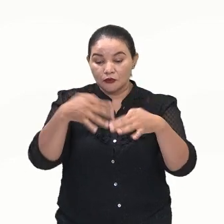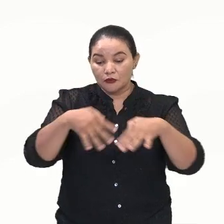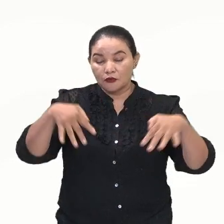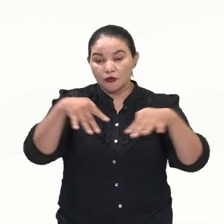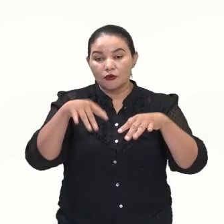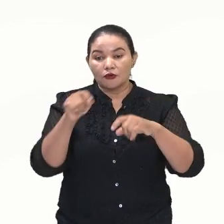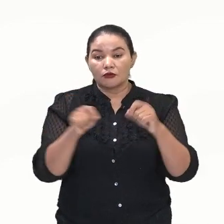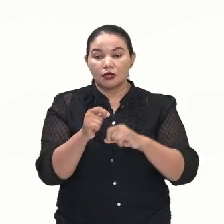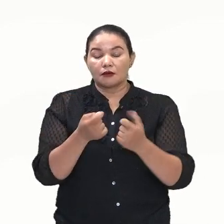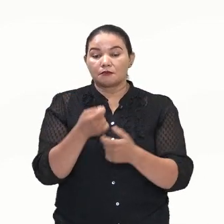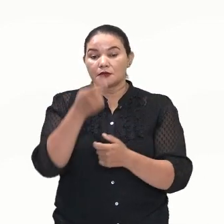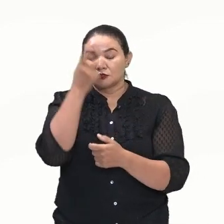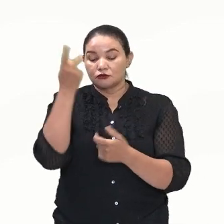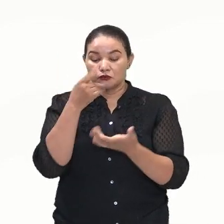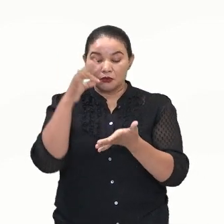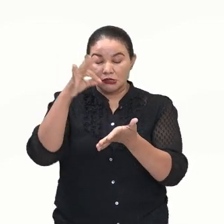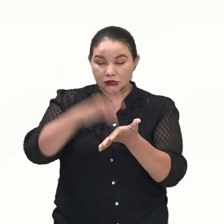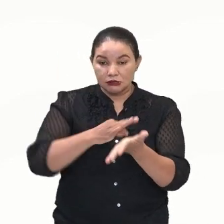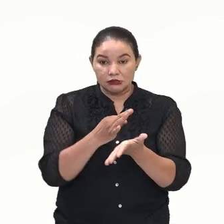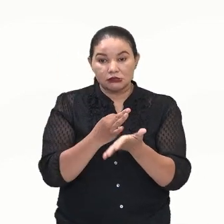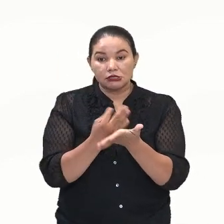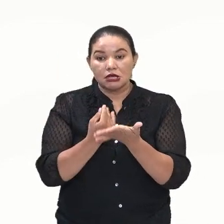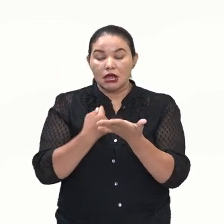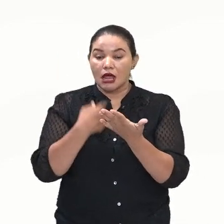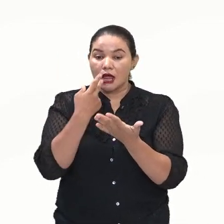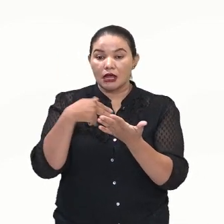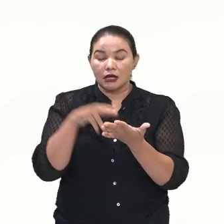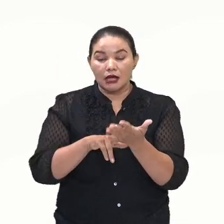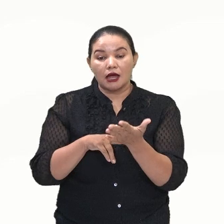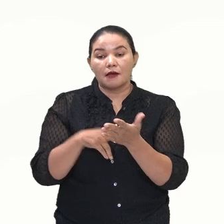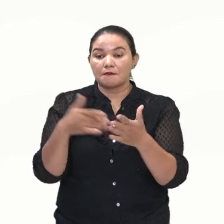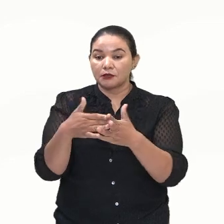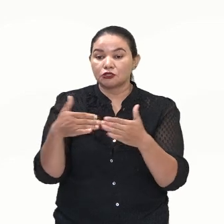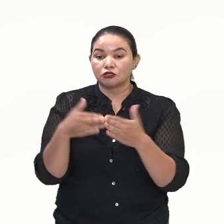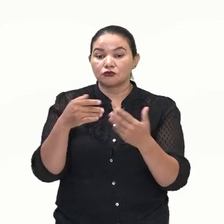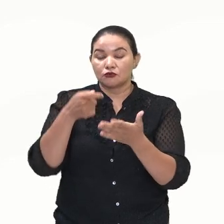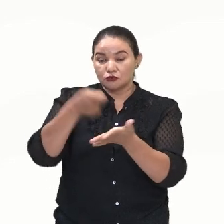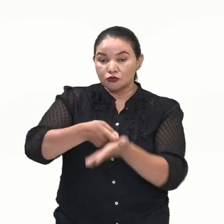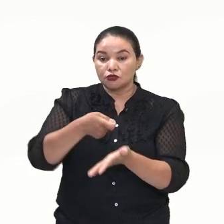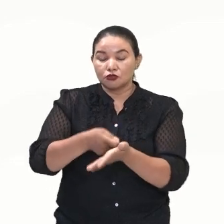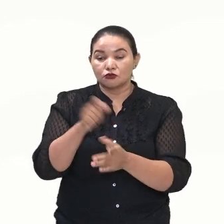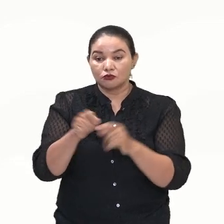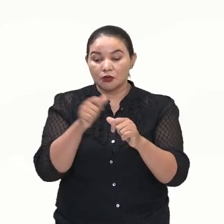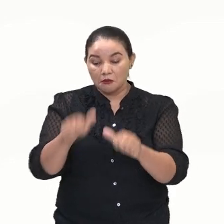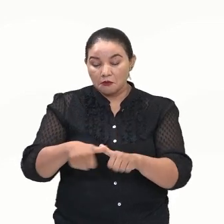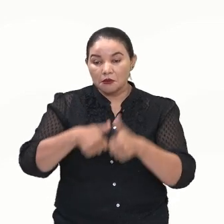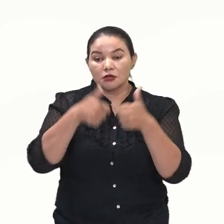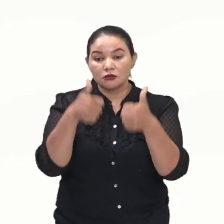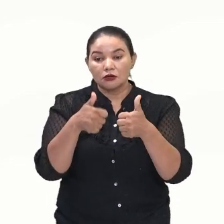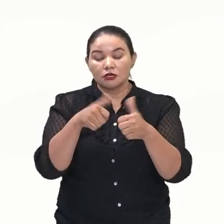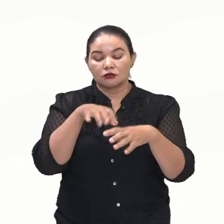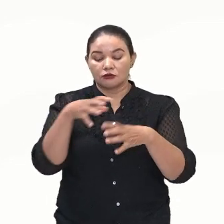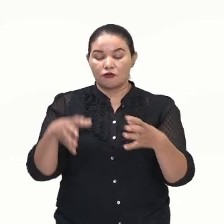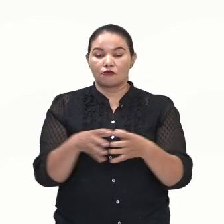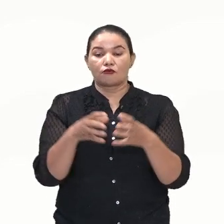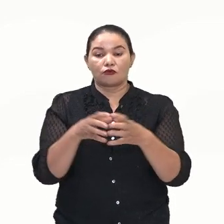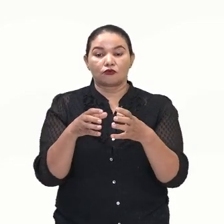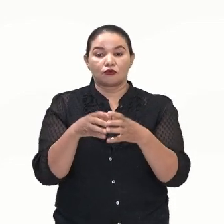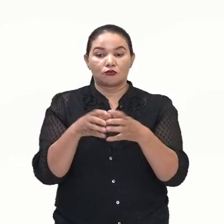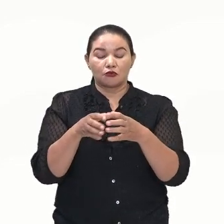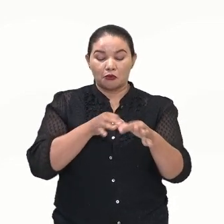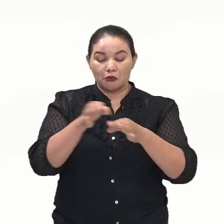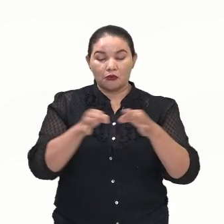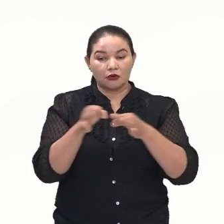vai assinar essas cartas exigindo essas melhorias. Então, a gente tem esse movimento do